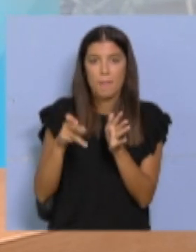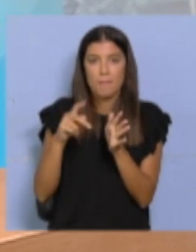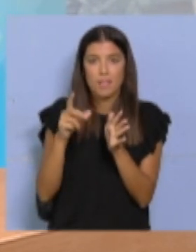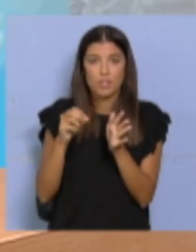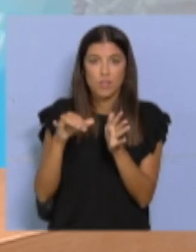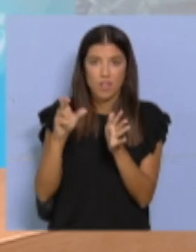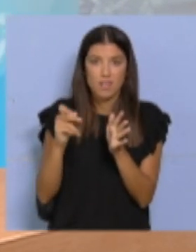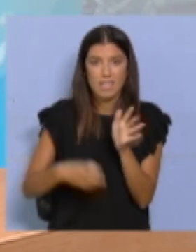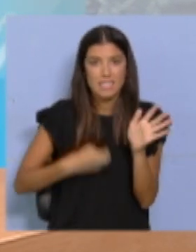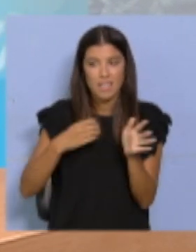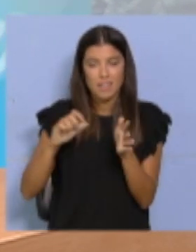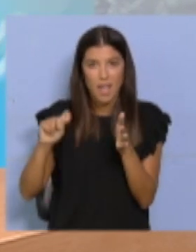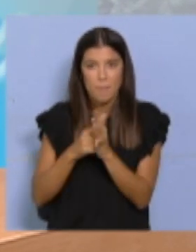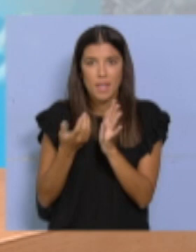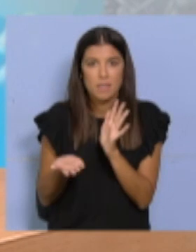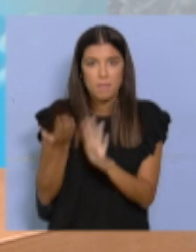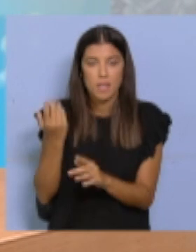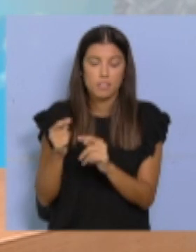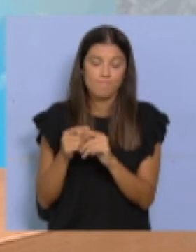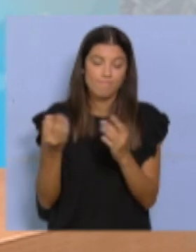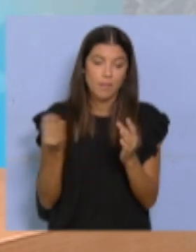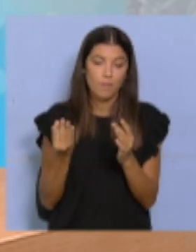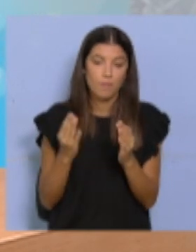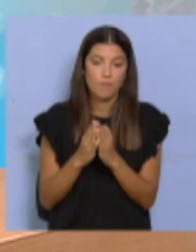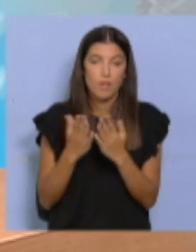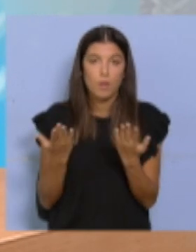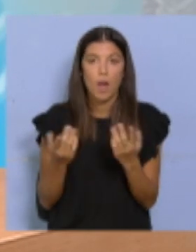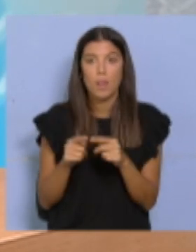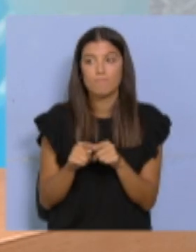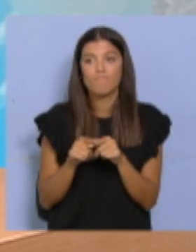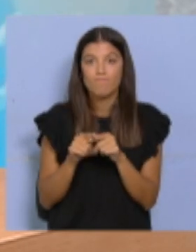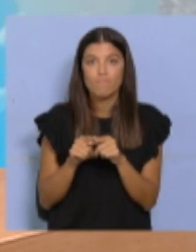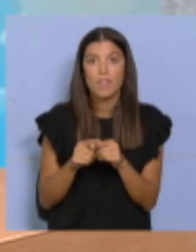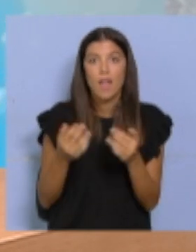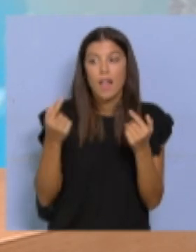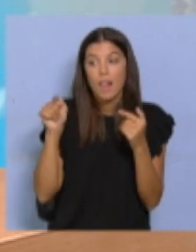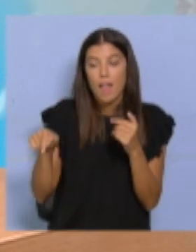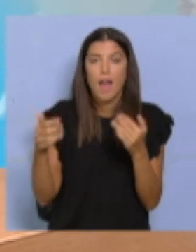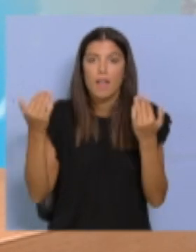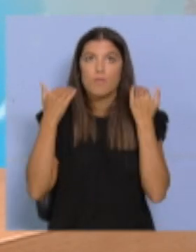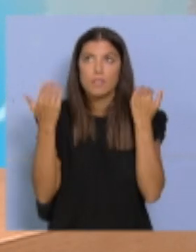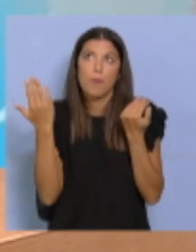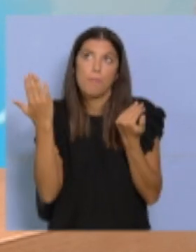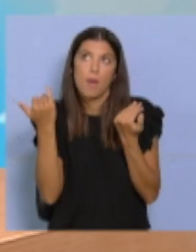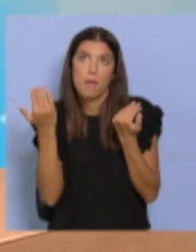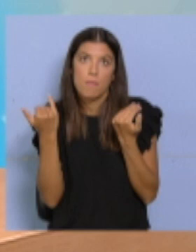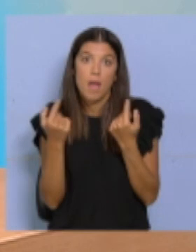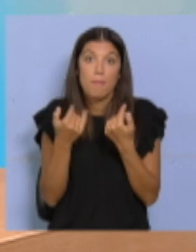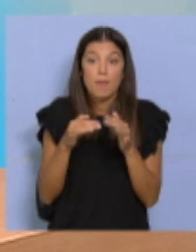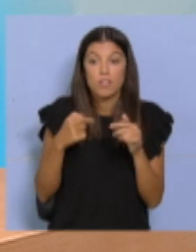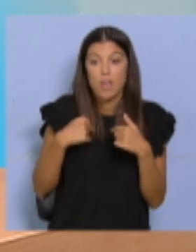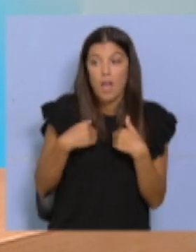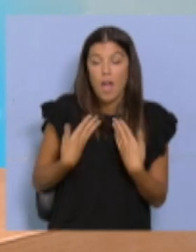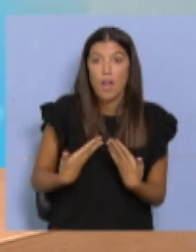nós não temos acesso às mesmas informações quando estamos no terreno, mas à distância a gente acompanha. Tem relatos de